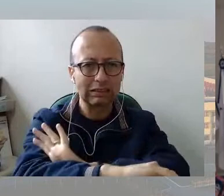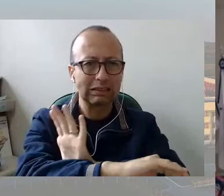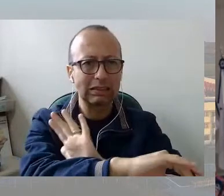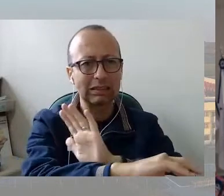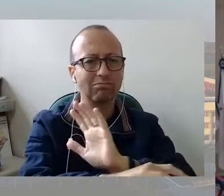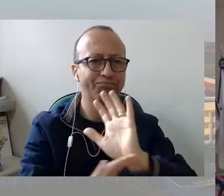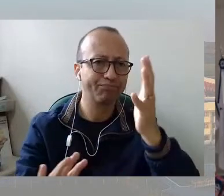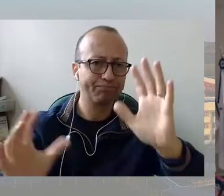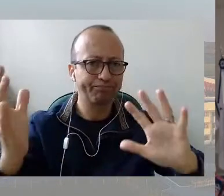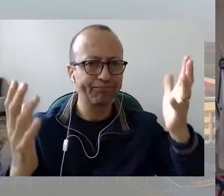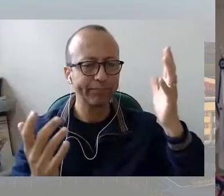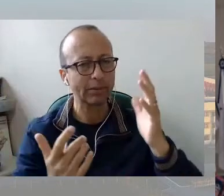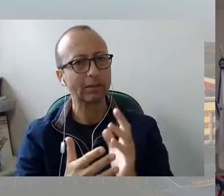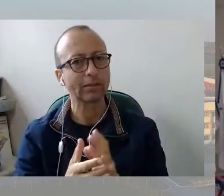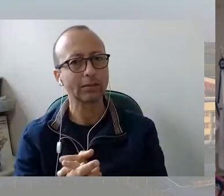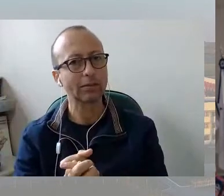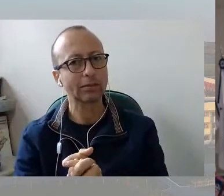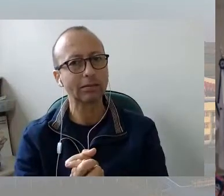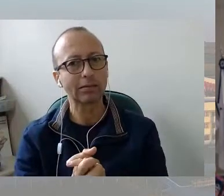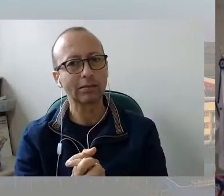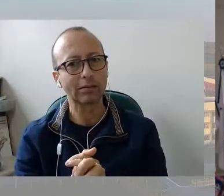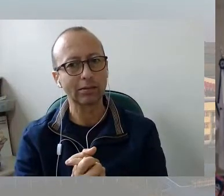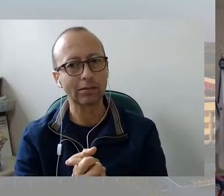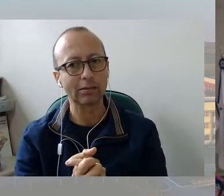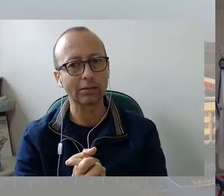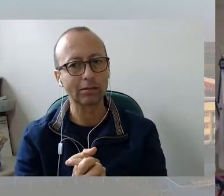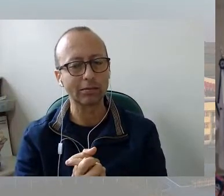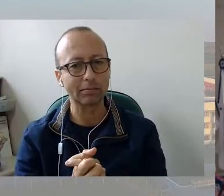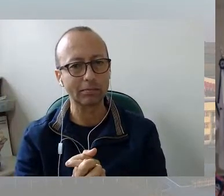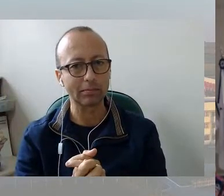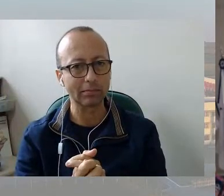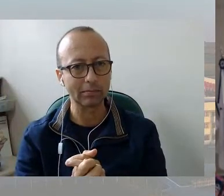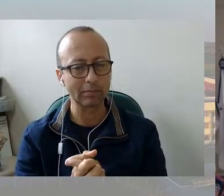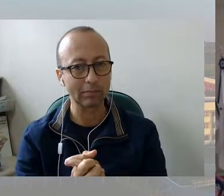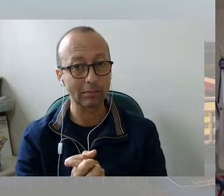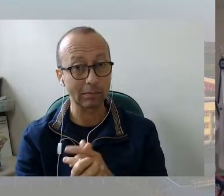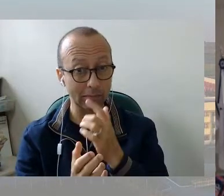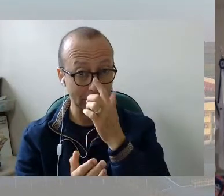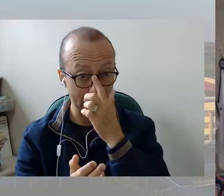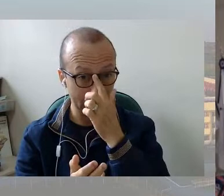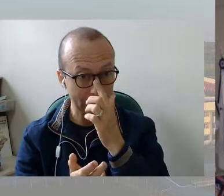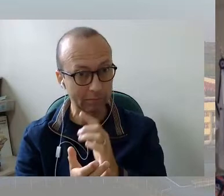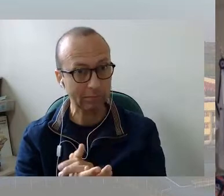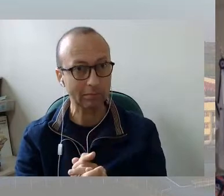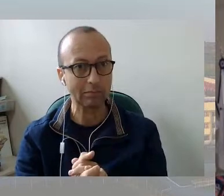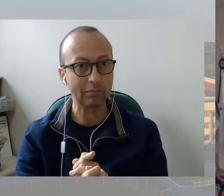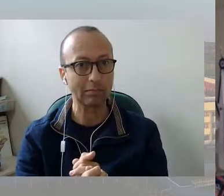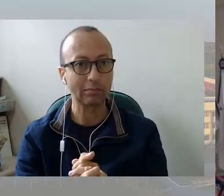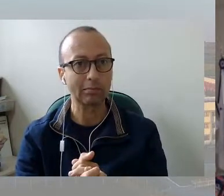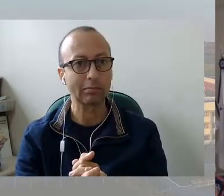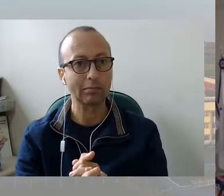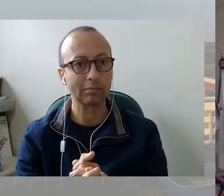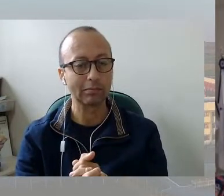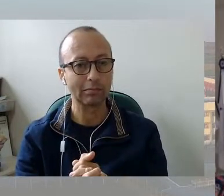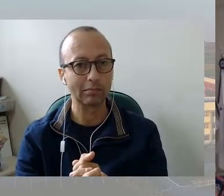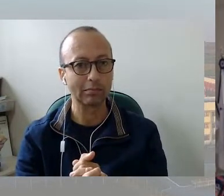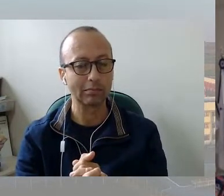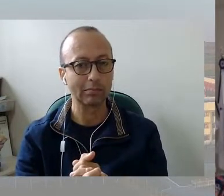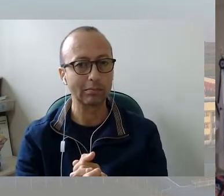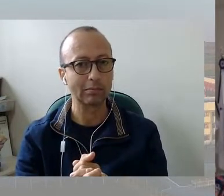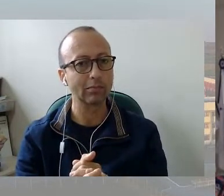nos chamaram, foram tirados encaminhamentos coletivos e não mais fomos chamados. Sim, devemos e precisamos fazer